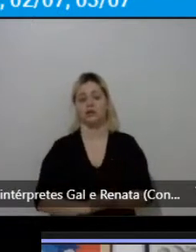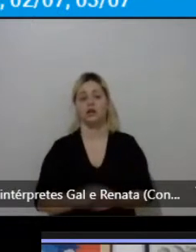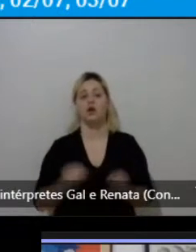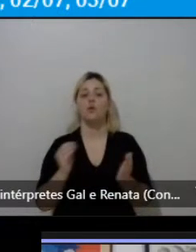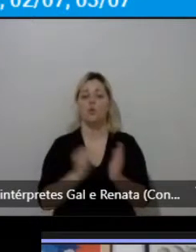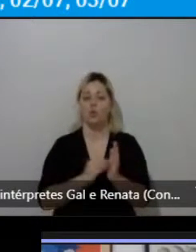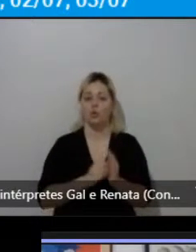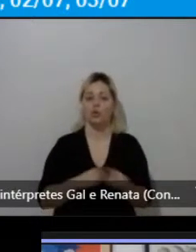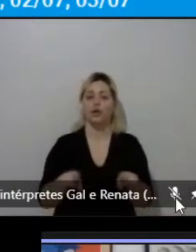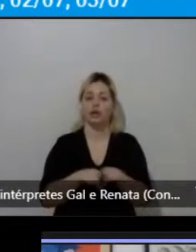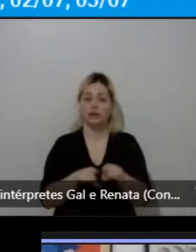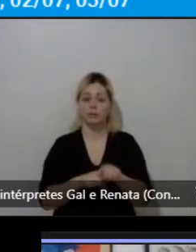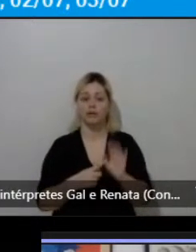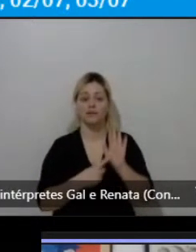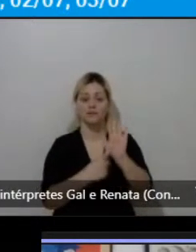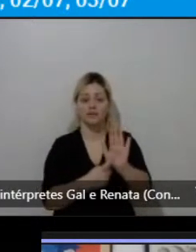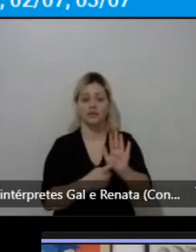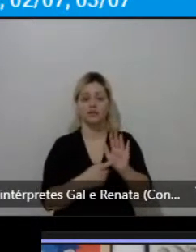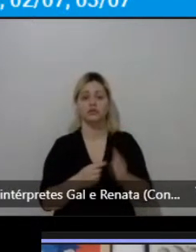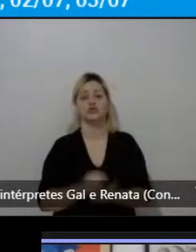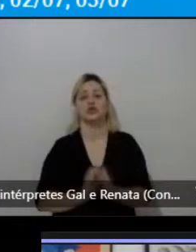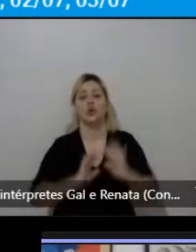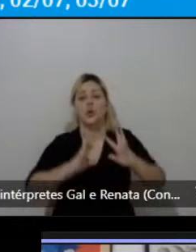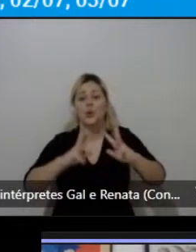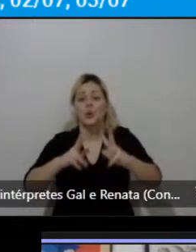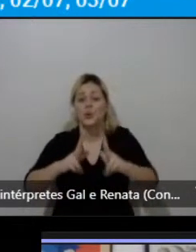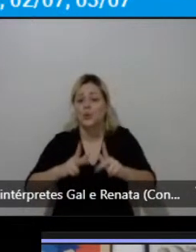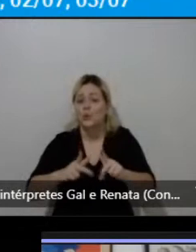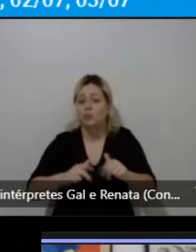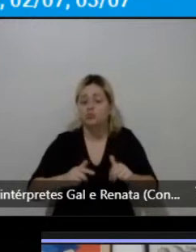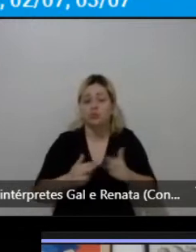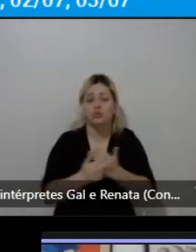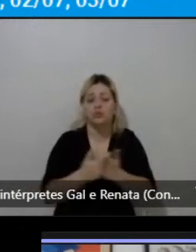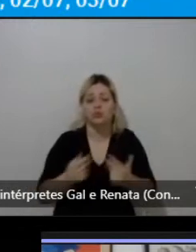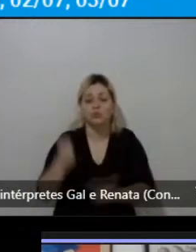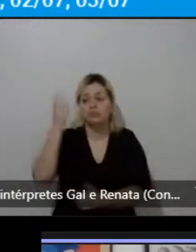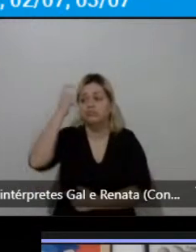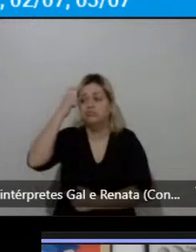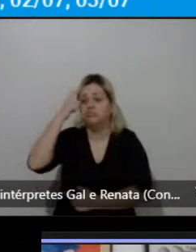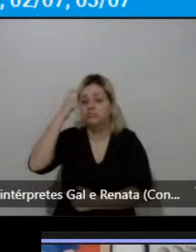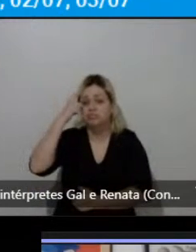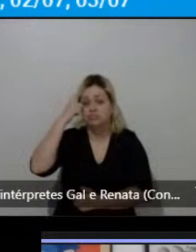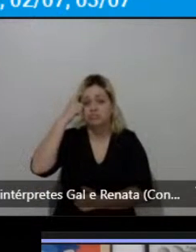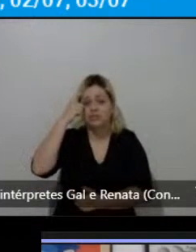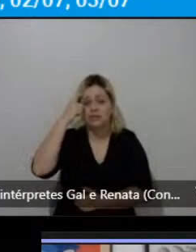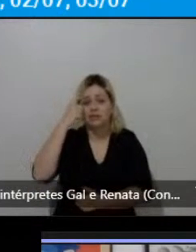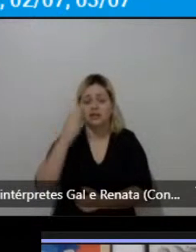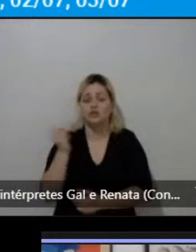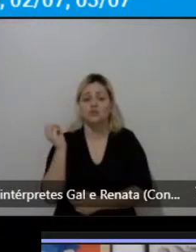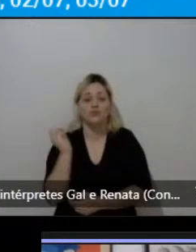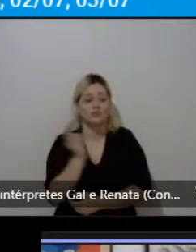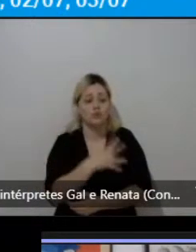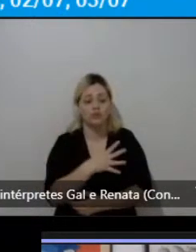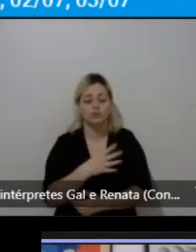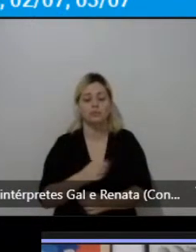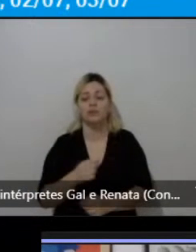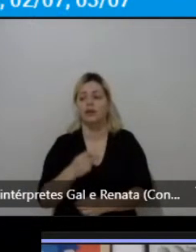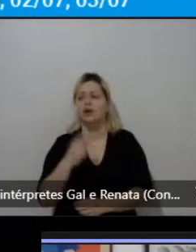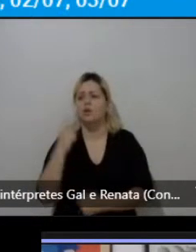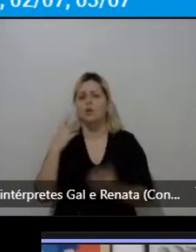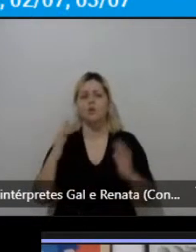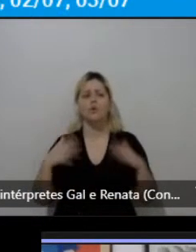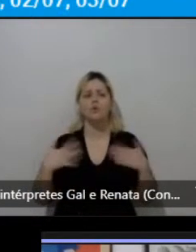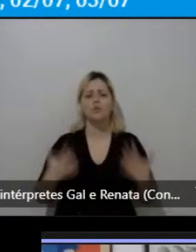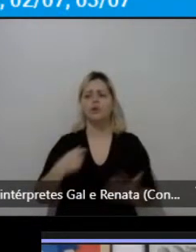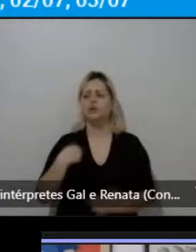da modernidade, porque às vezes a gente vai dando um desânimo, né, quando a gente vai vendo essa notícia, né? E não só